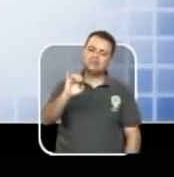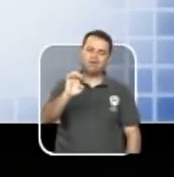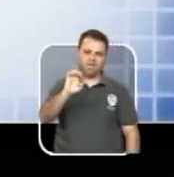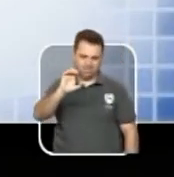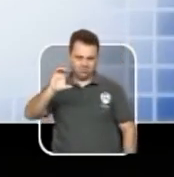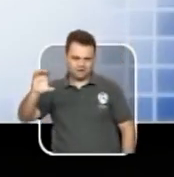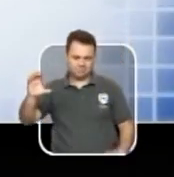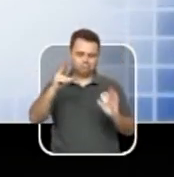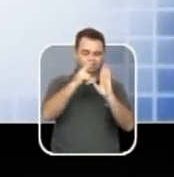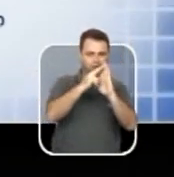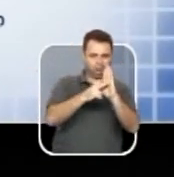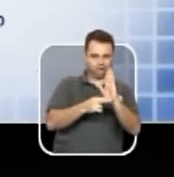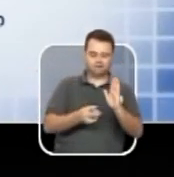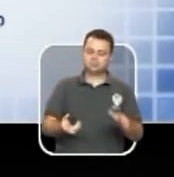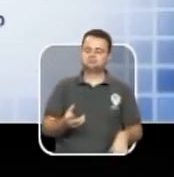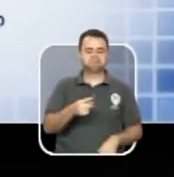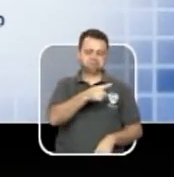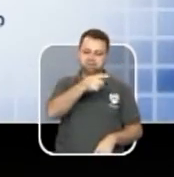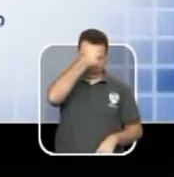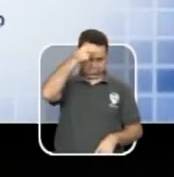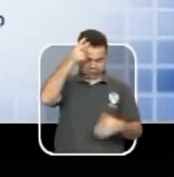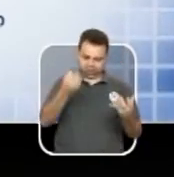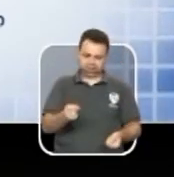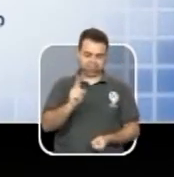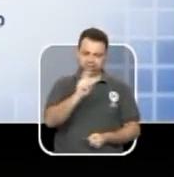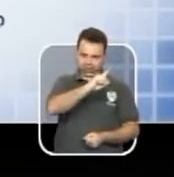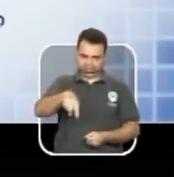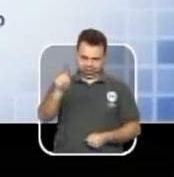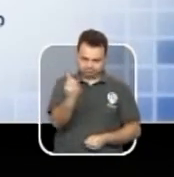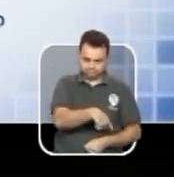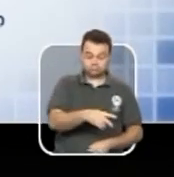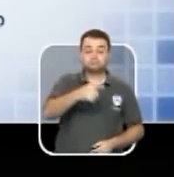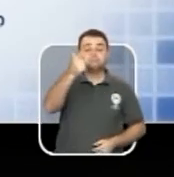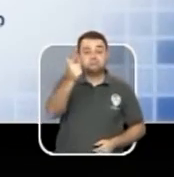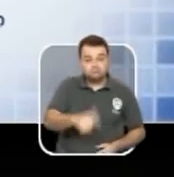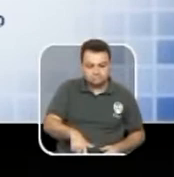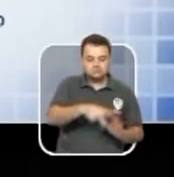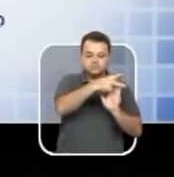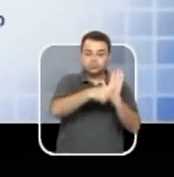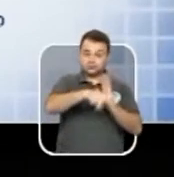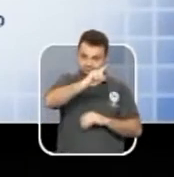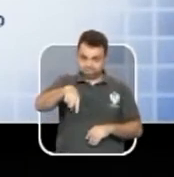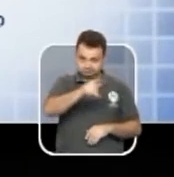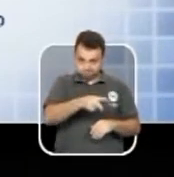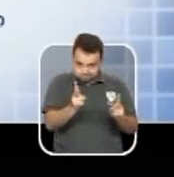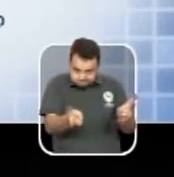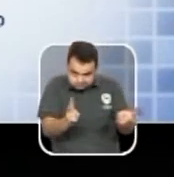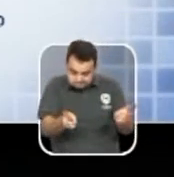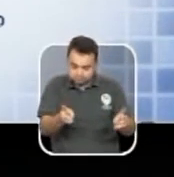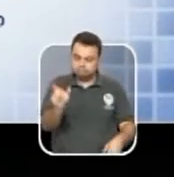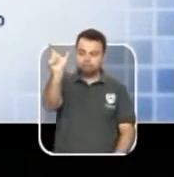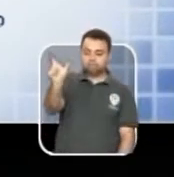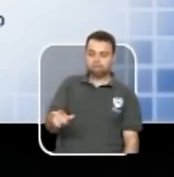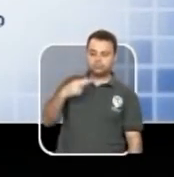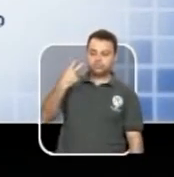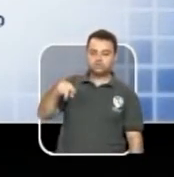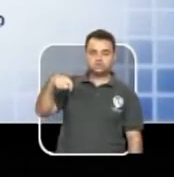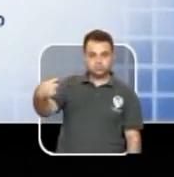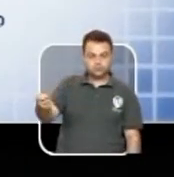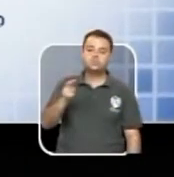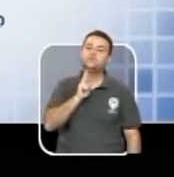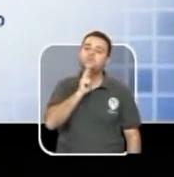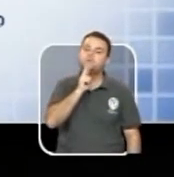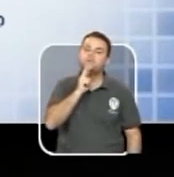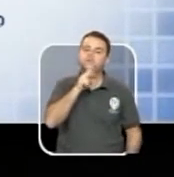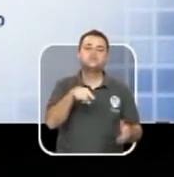Educação, Ciência e Cultura. O segundo veto, que também foi rejeitado, foi ao projeto de lei de Robson Risse, do Republicanos, que dispõe